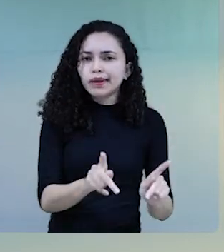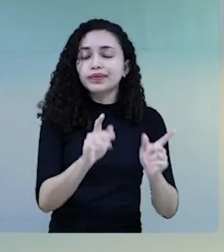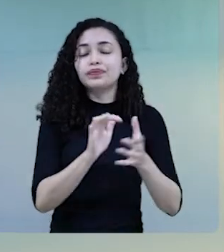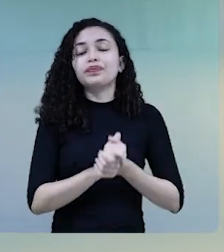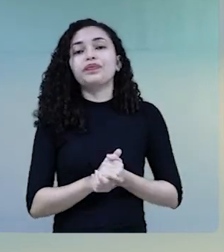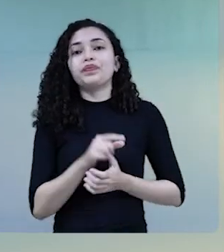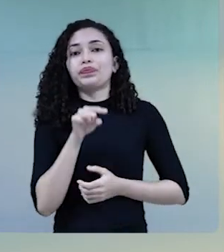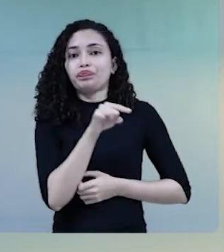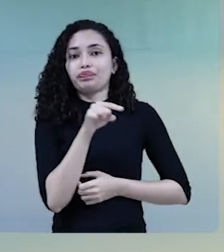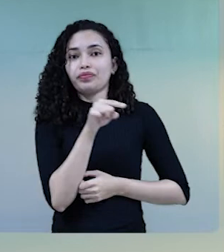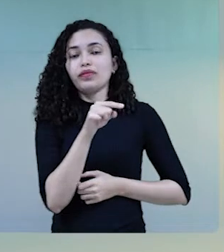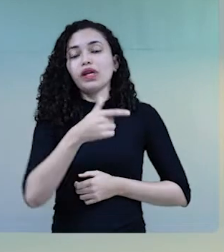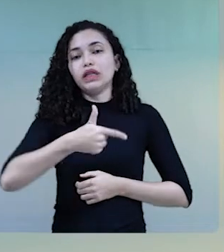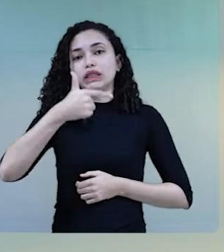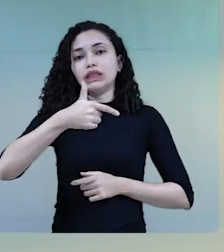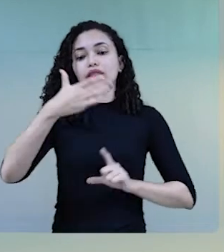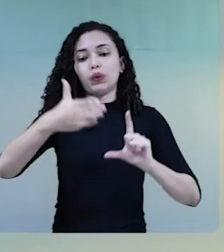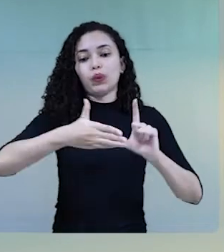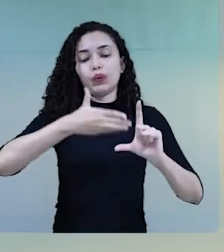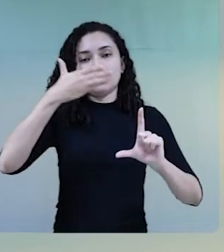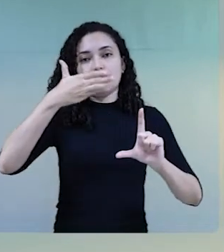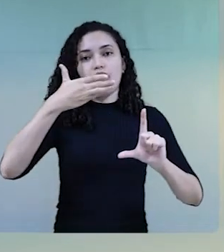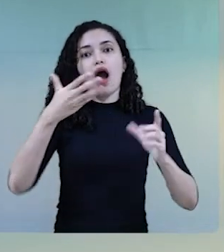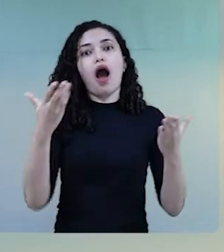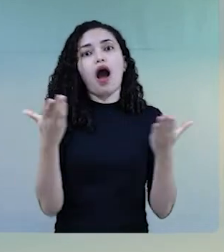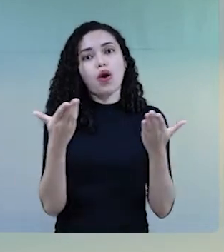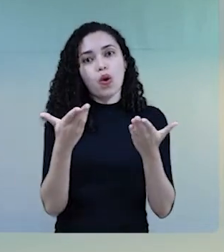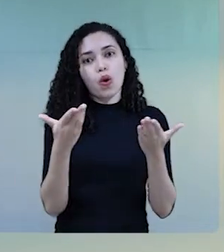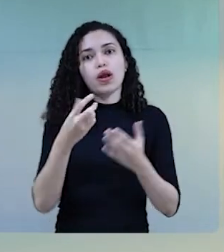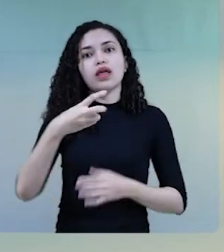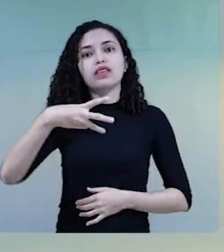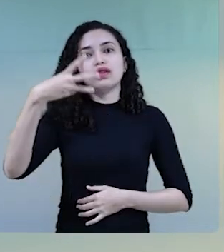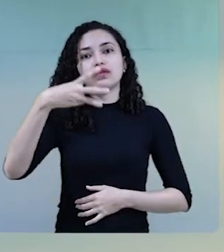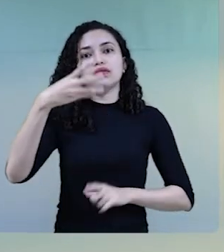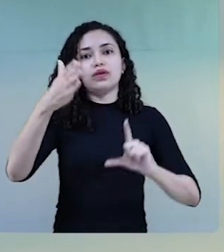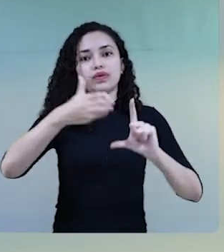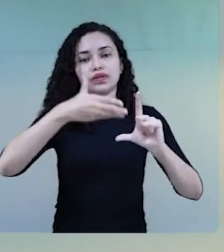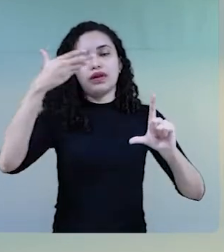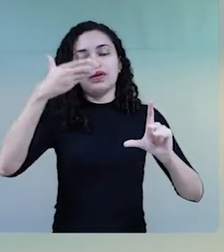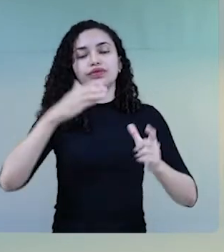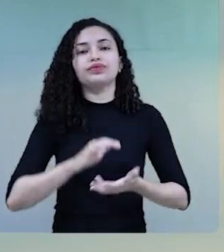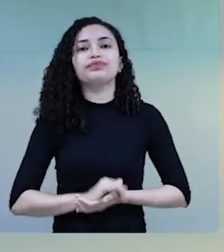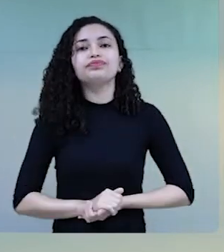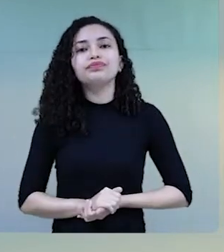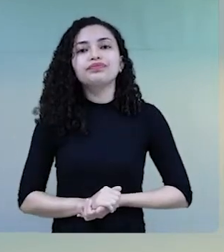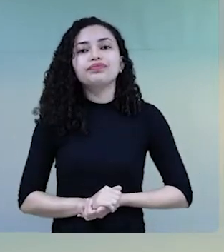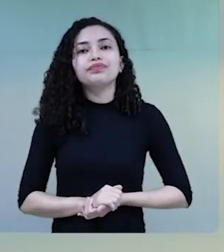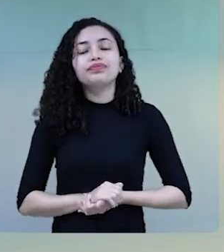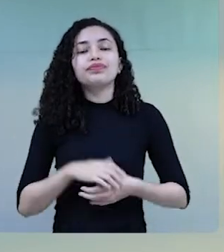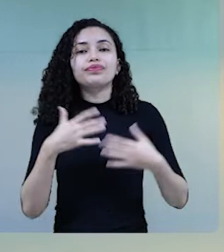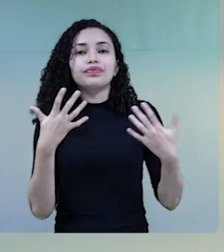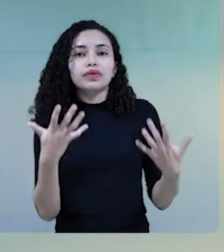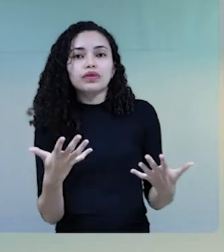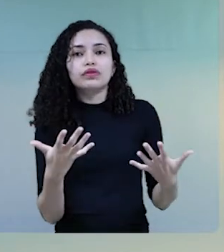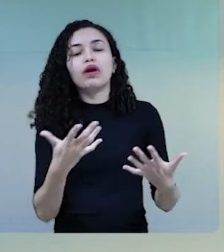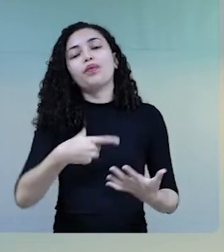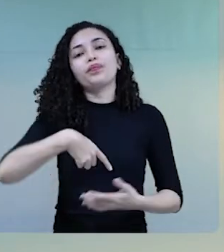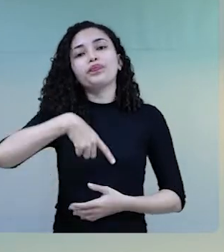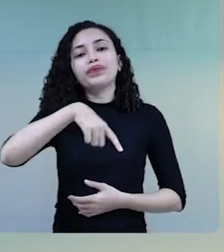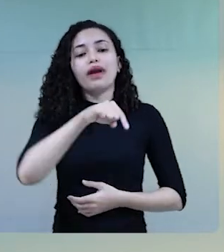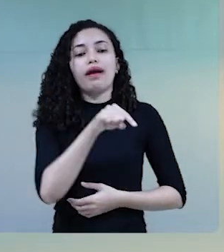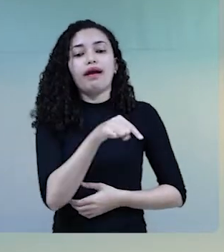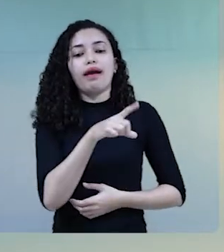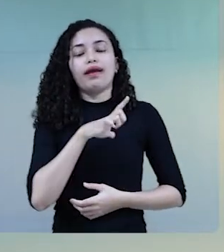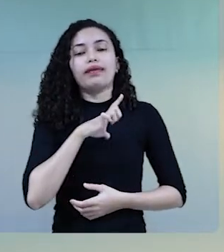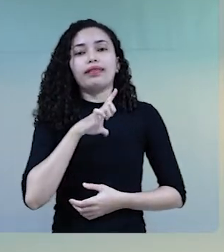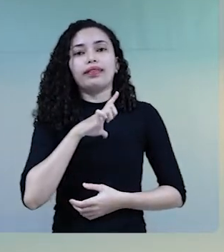o nosso segundo slide. Vamos agora para o terceiro slide. Perfeito. Aqui a gente tem a outra associação, que é a